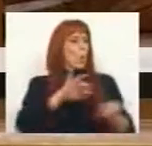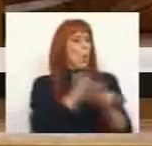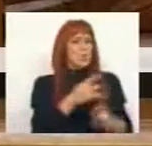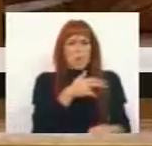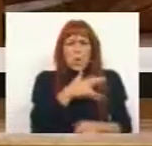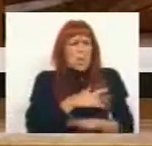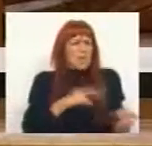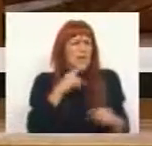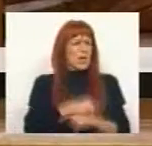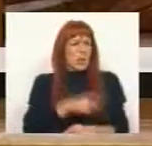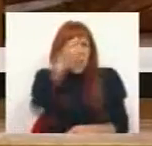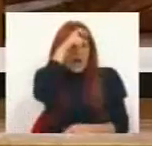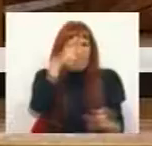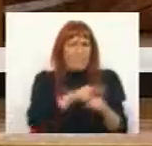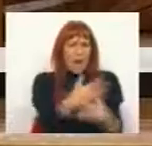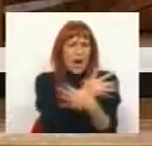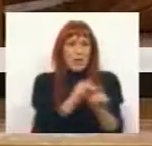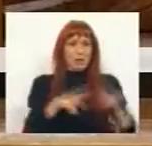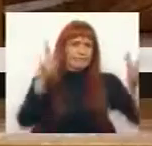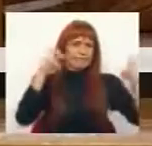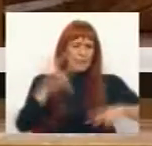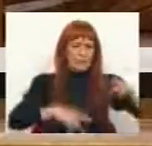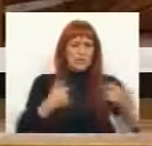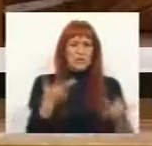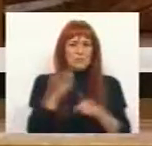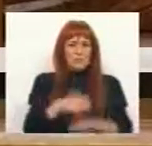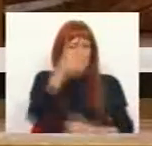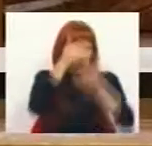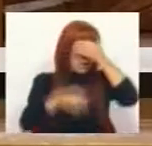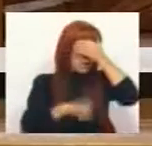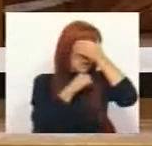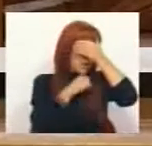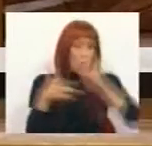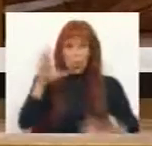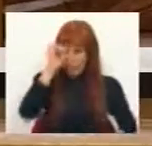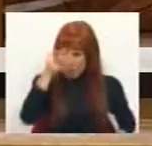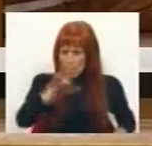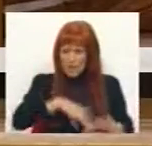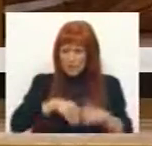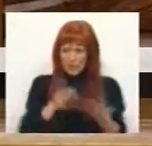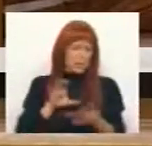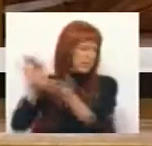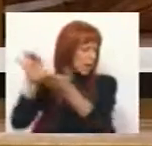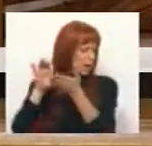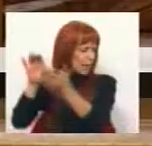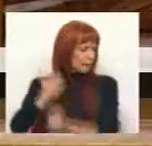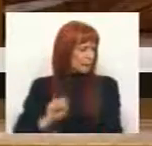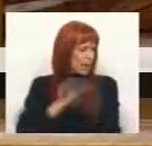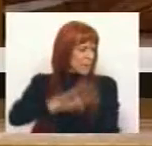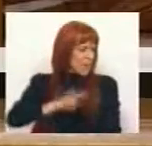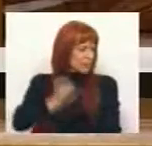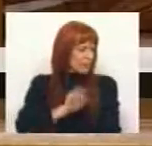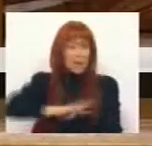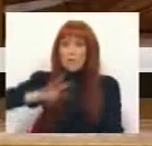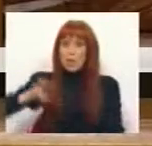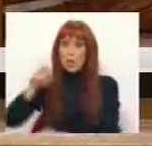num verdadeiro inferno fiscal. Este caso do fechar de olhos do governo anterior à transferência de milhares de milhões de